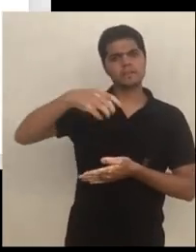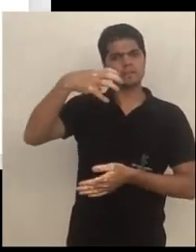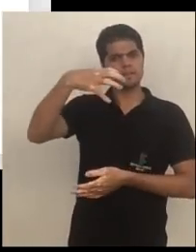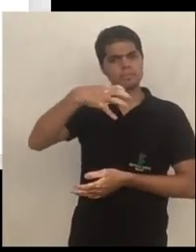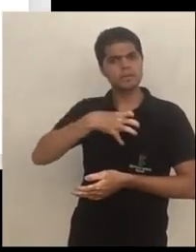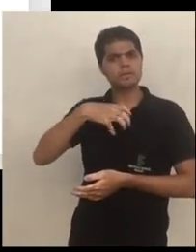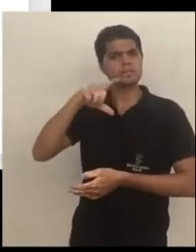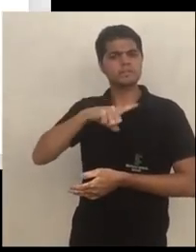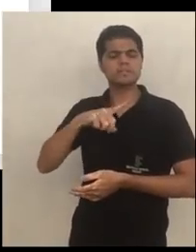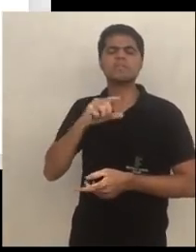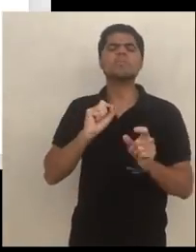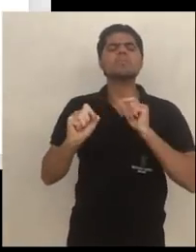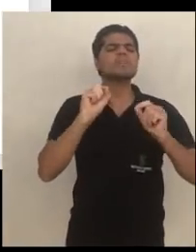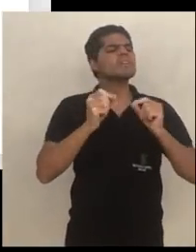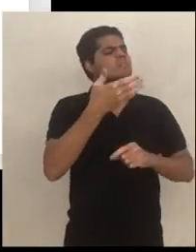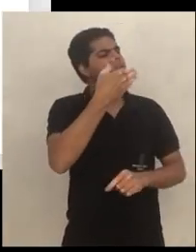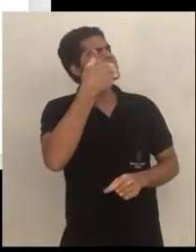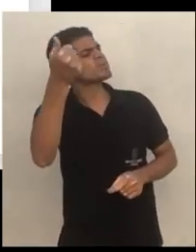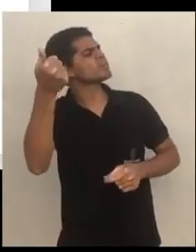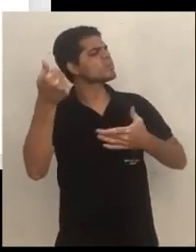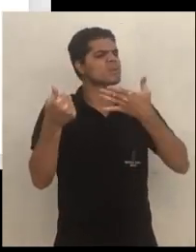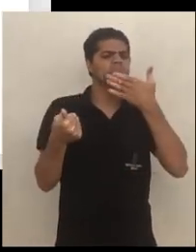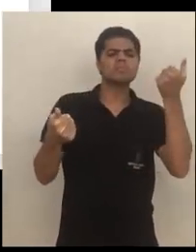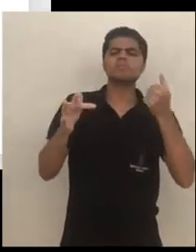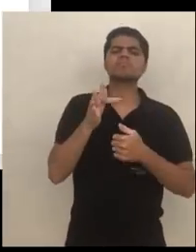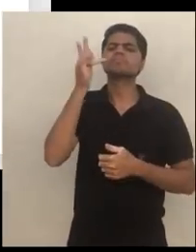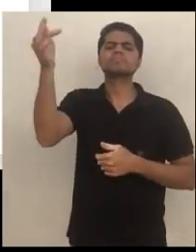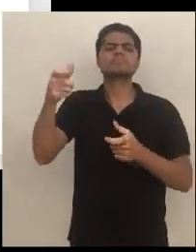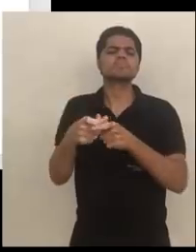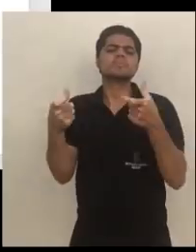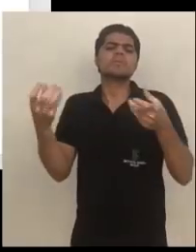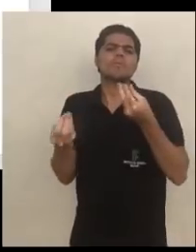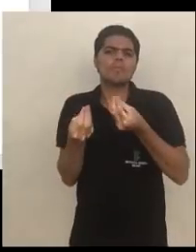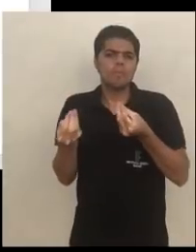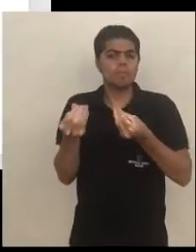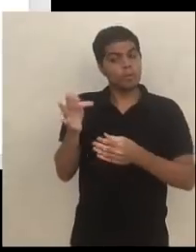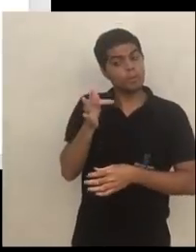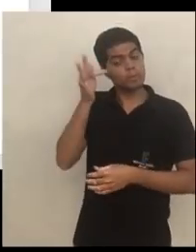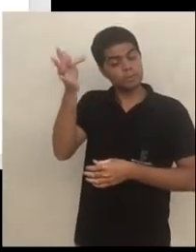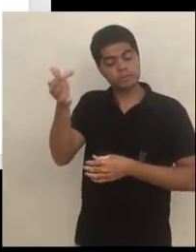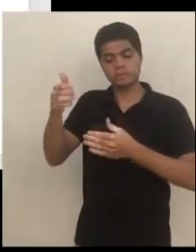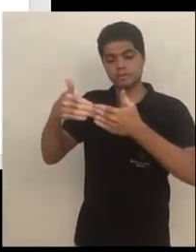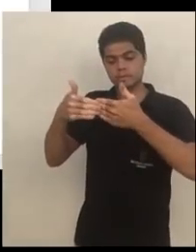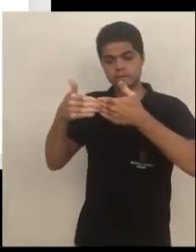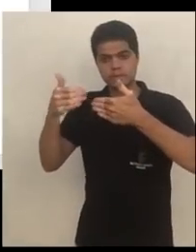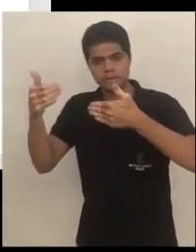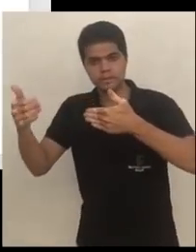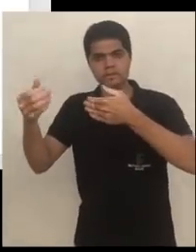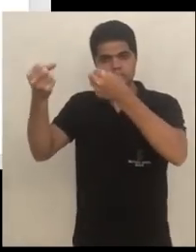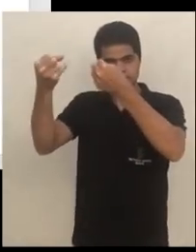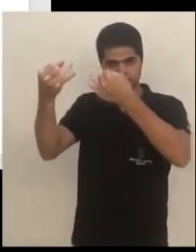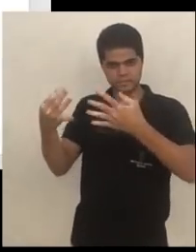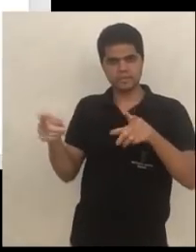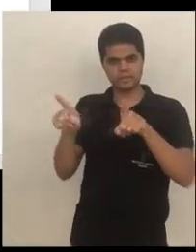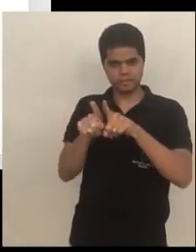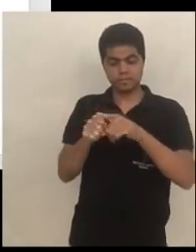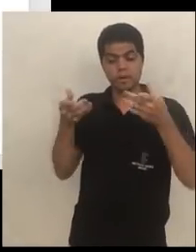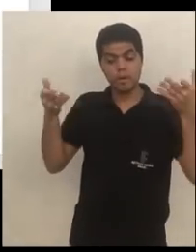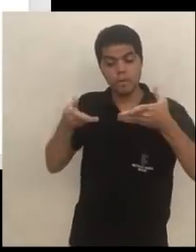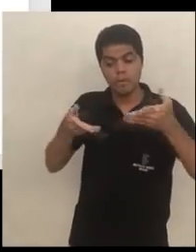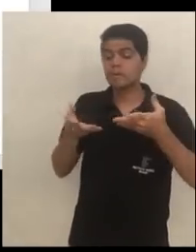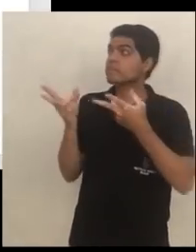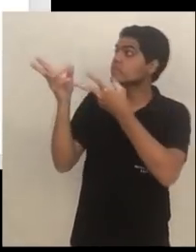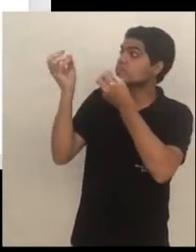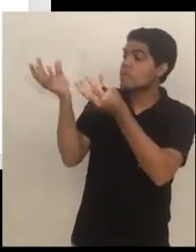que a gente pode melhorar, o que é que pode ampliar? Sim, a gente vai falar um pouco mais na frente sobre desafios e oportunidades, mas já fica aí